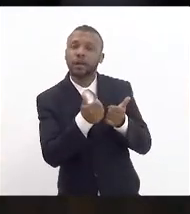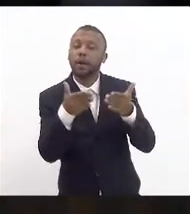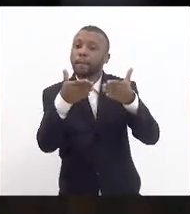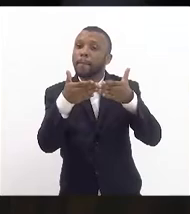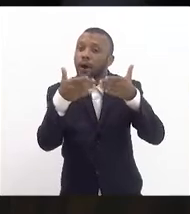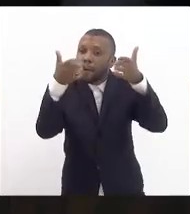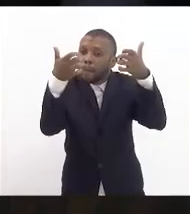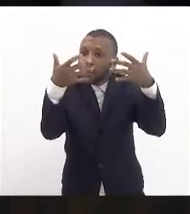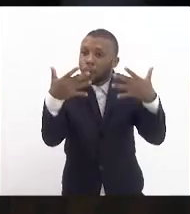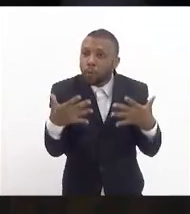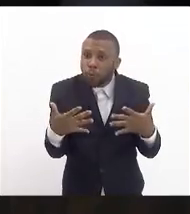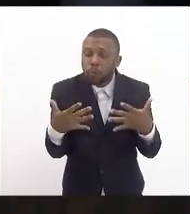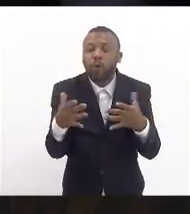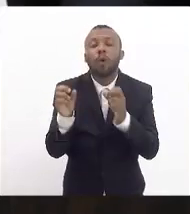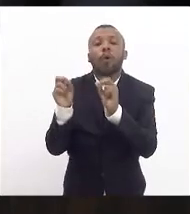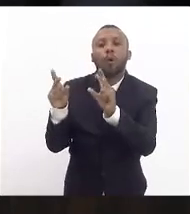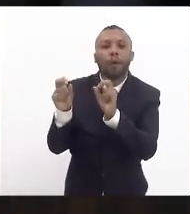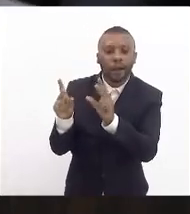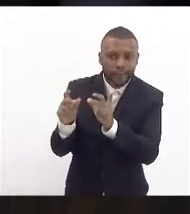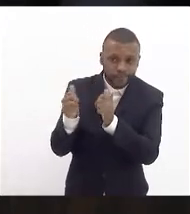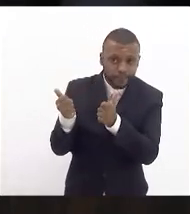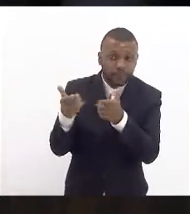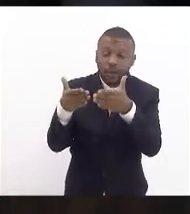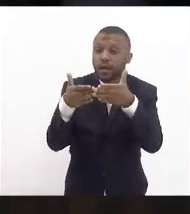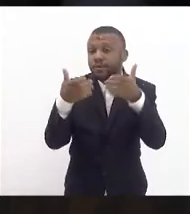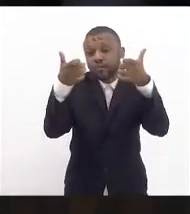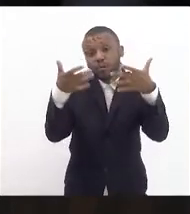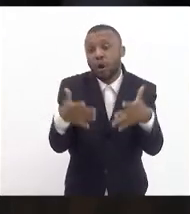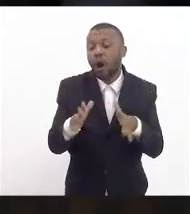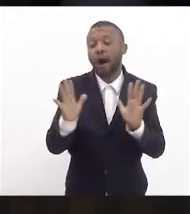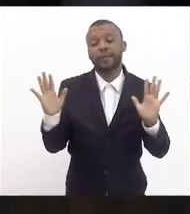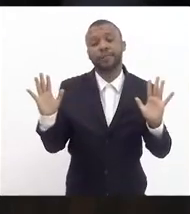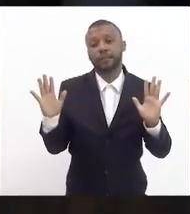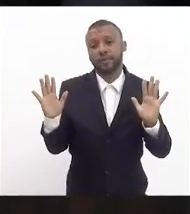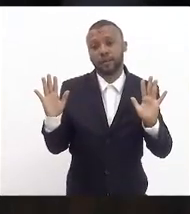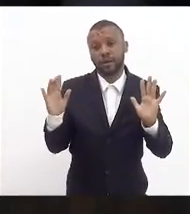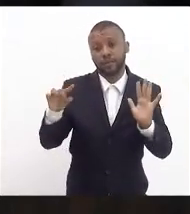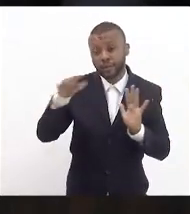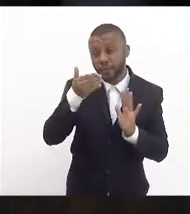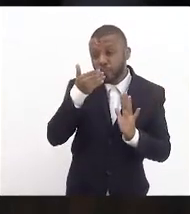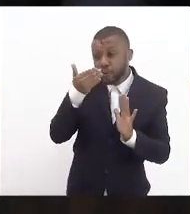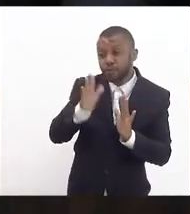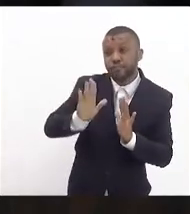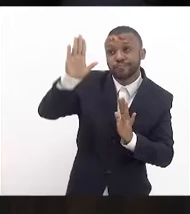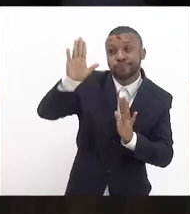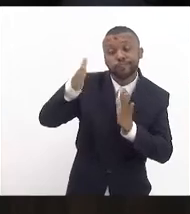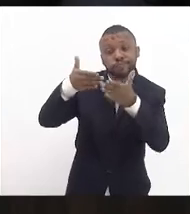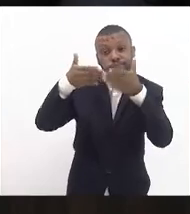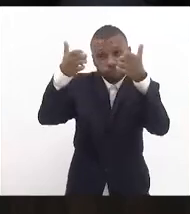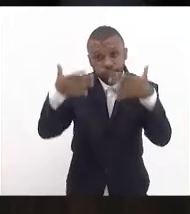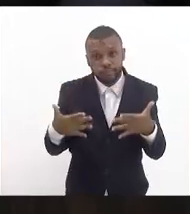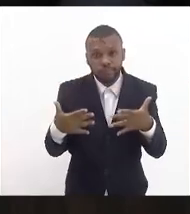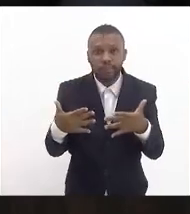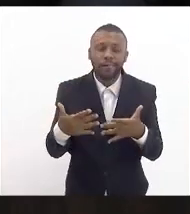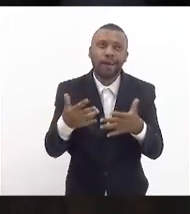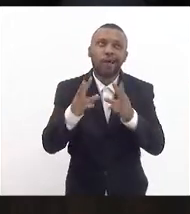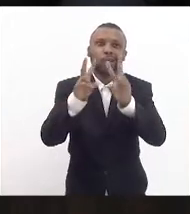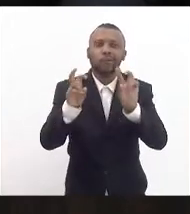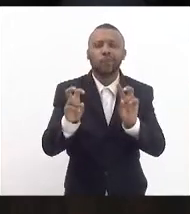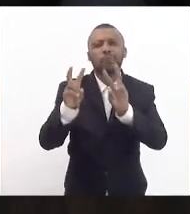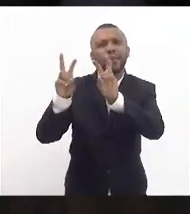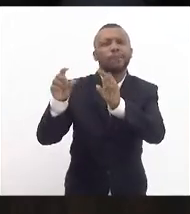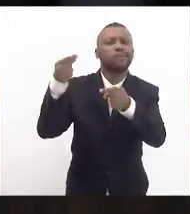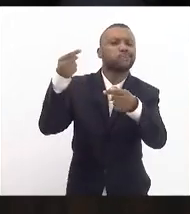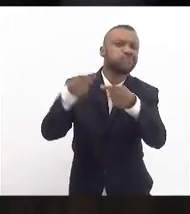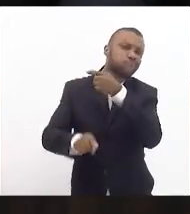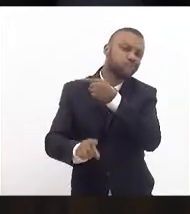questão sobre de elevador? Ordem, eu paro tudo. Não, mas questão de ordem é questão de ordem. Se Vossa Excelência pediu uma questão de ordem, falar do ping-pong, Vossa Excelência pediu